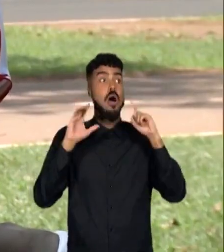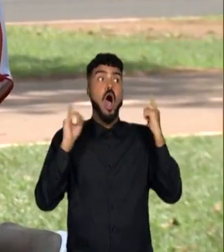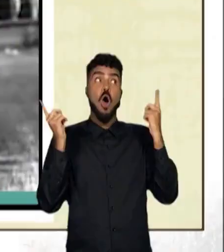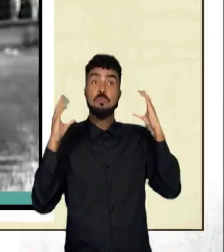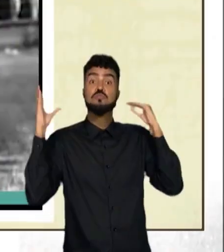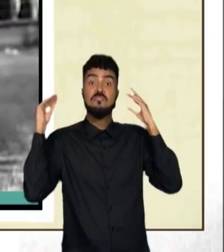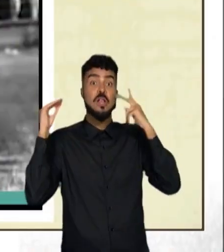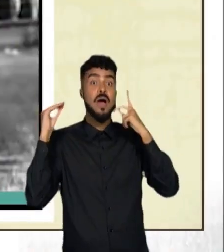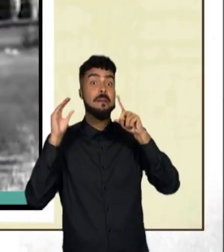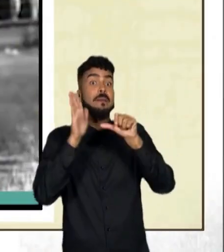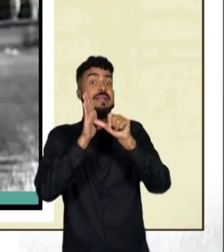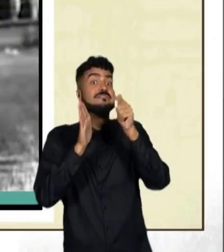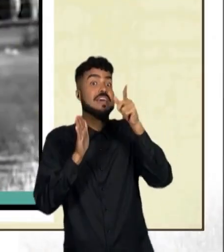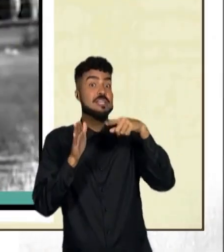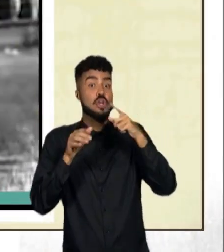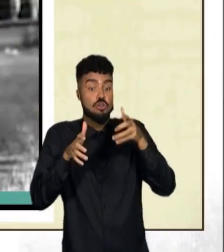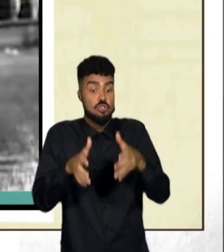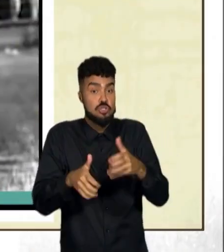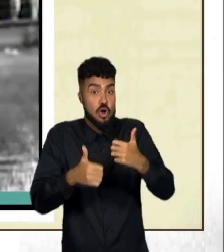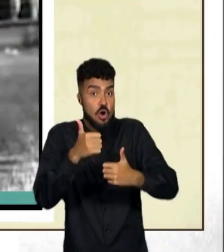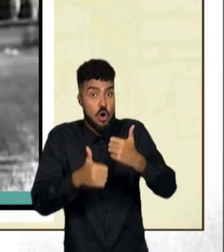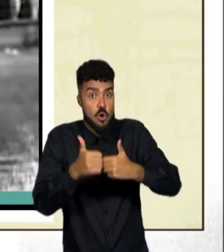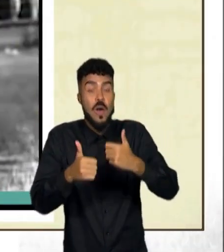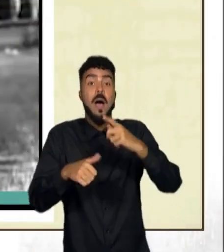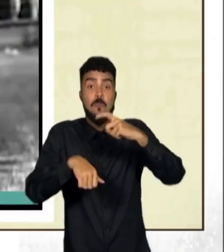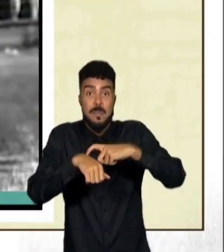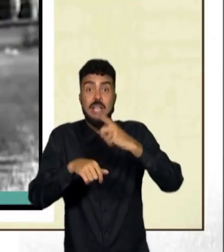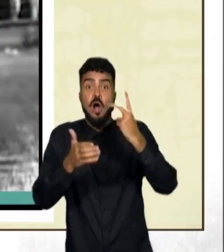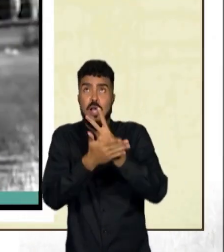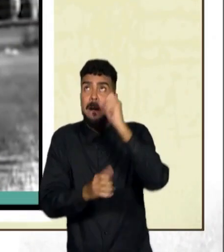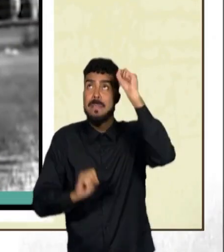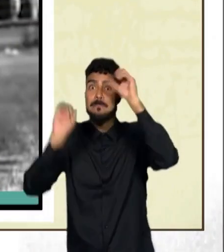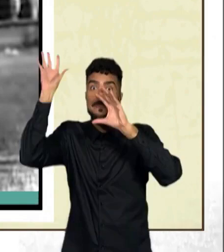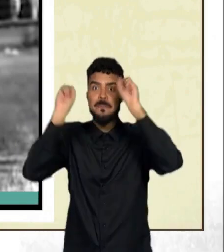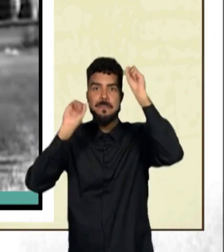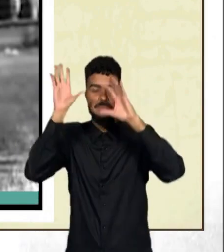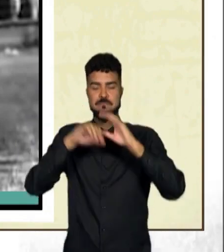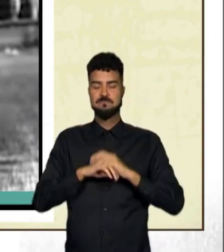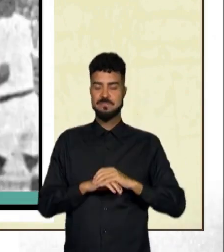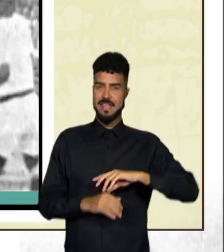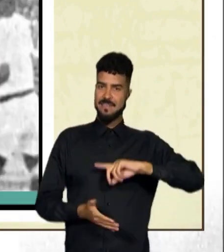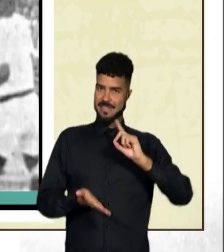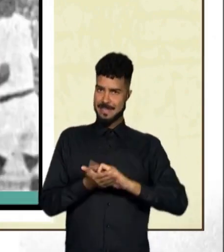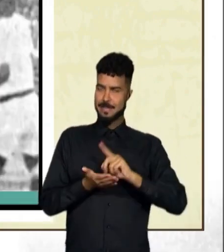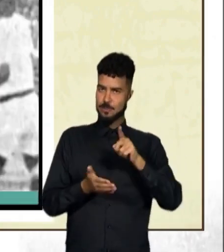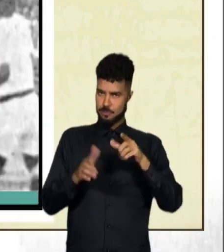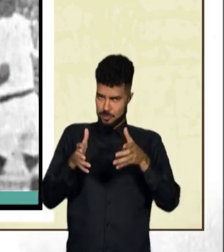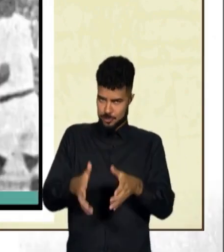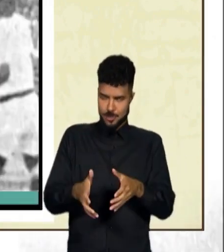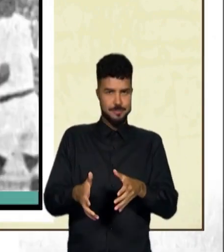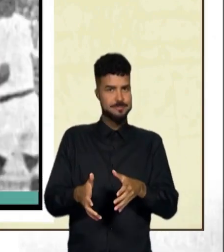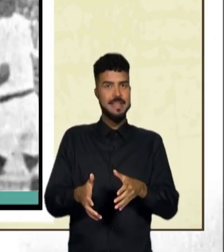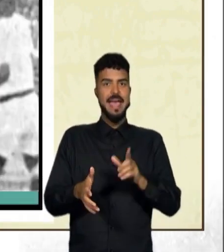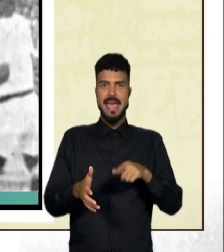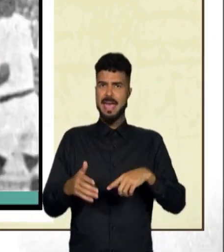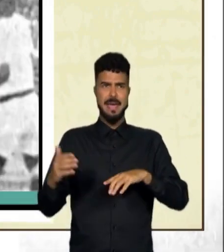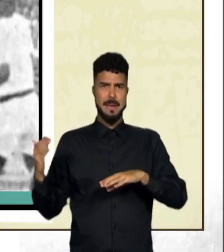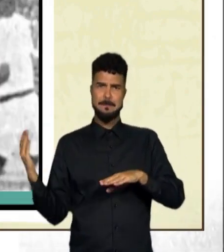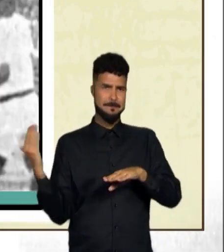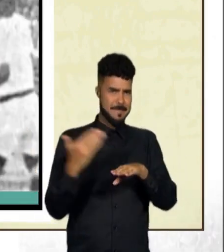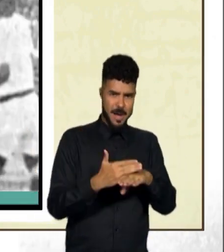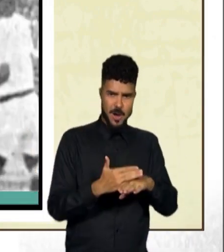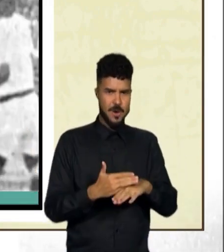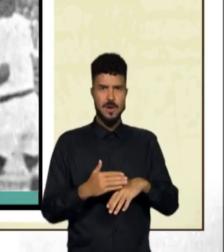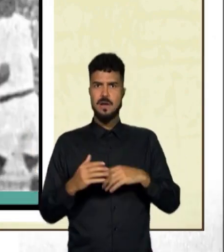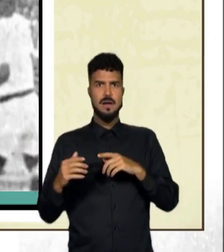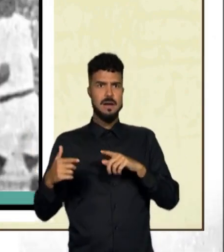de futebol. E o jogo em si é um massacre, na verdade, do Bangu. O Bangu com 7 minutos já faz 1-0 e